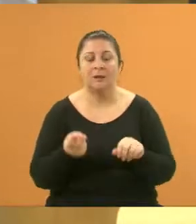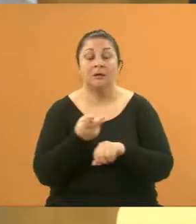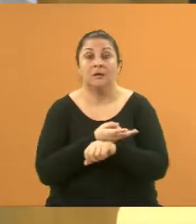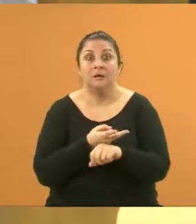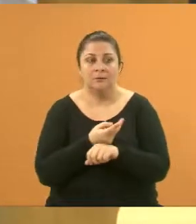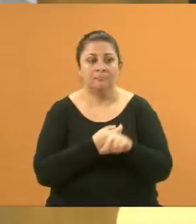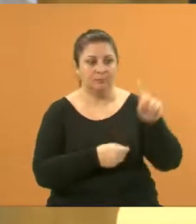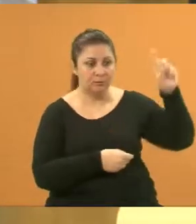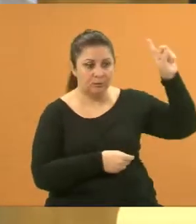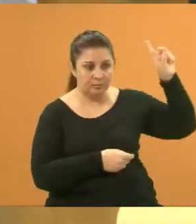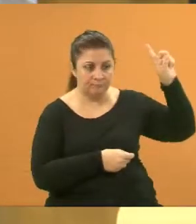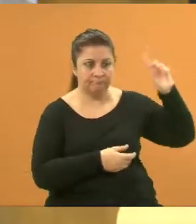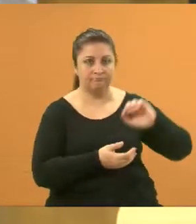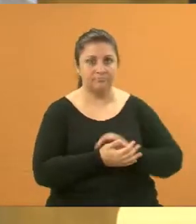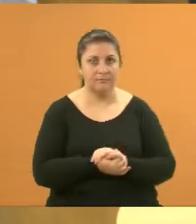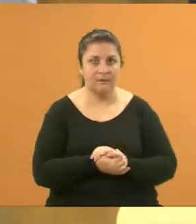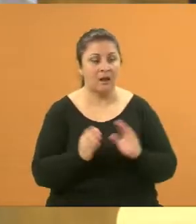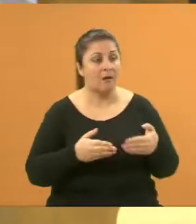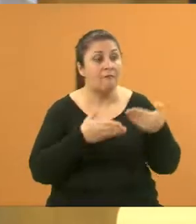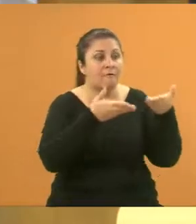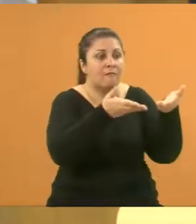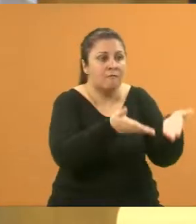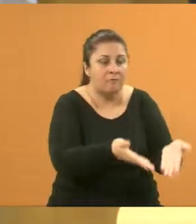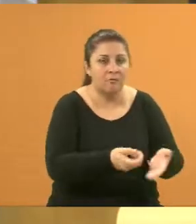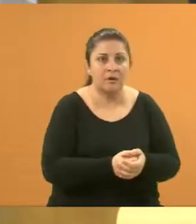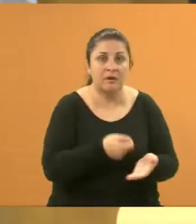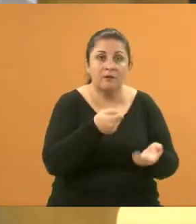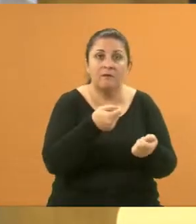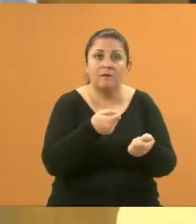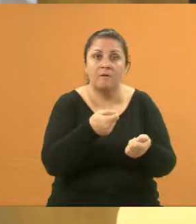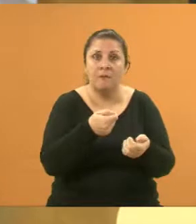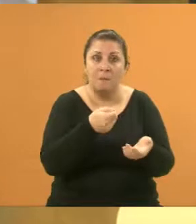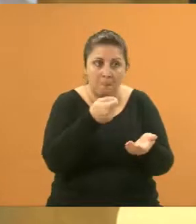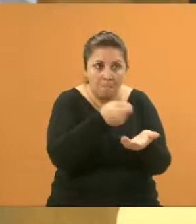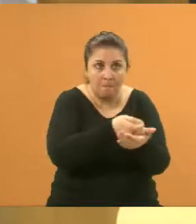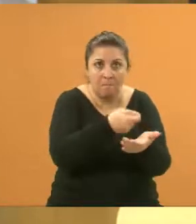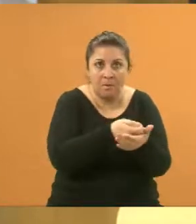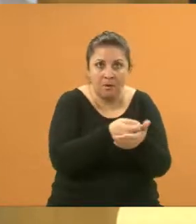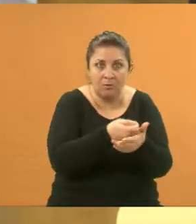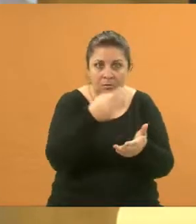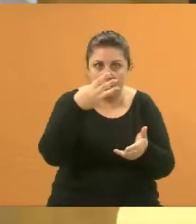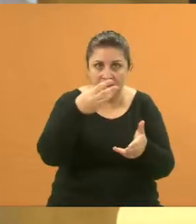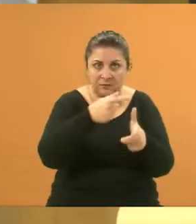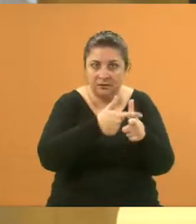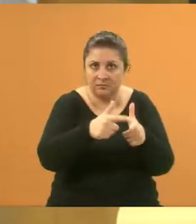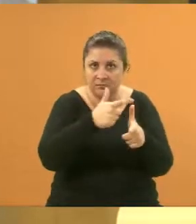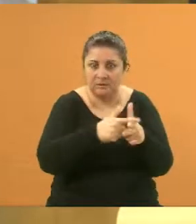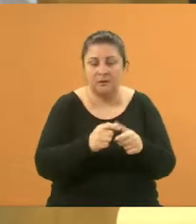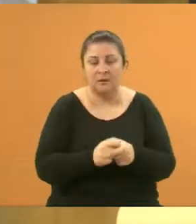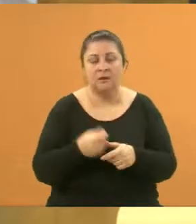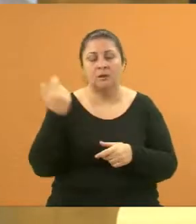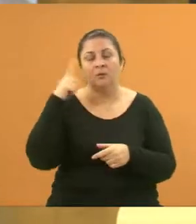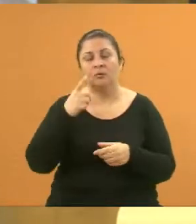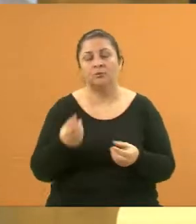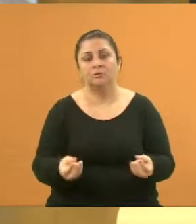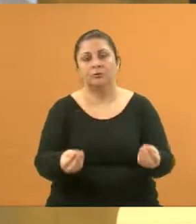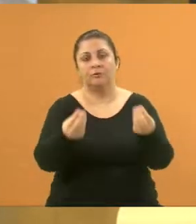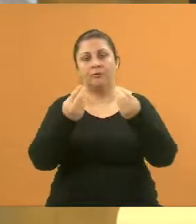procurou e nós fomos lá, fizemos o depósito das 3 parcelas que estavam em atraso e ele recuperou o